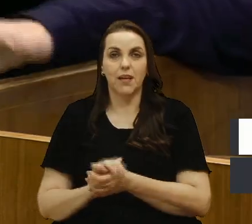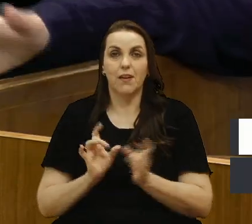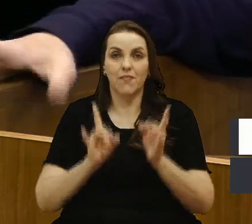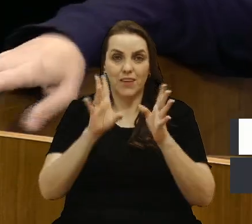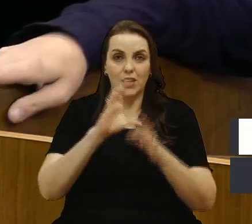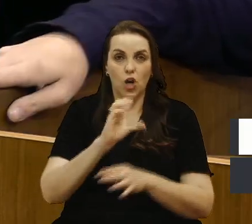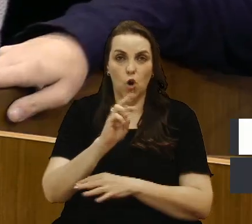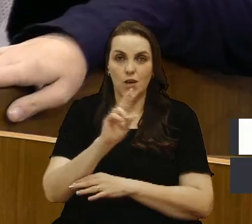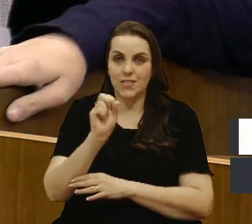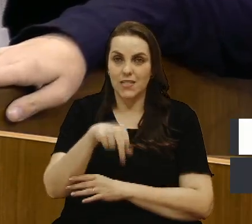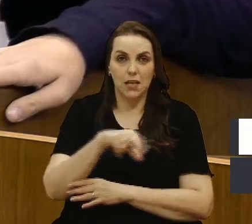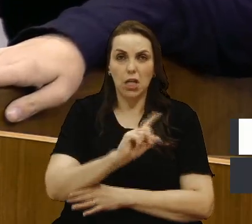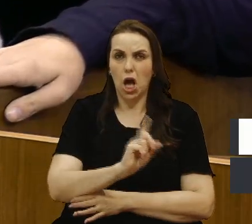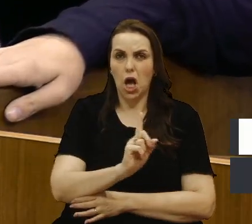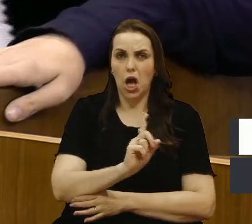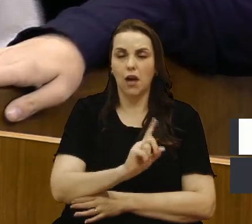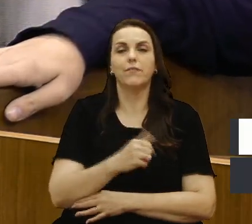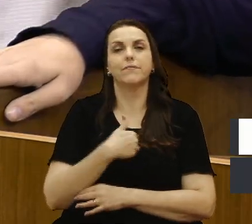privatizou. Poxa!